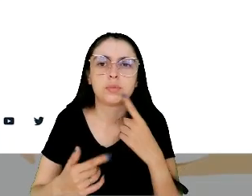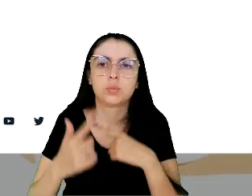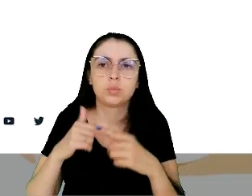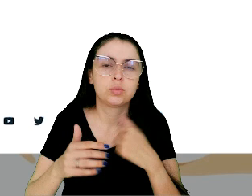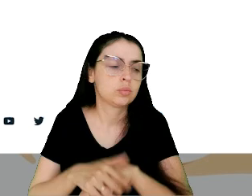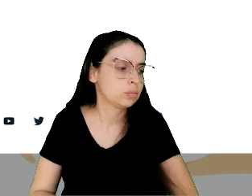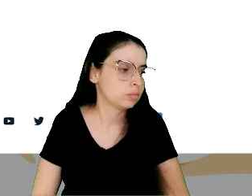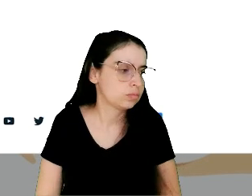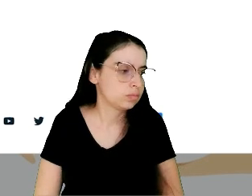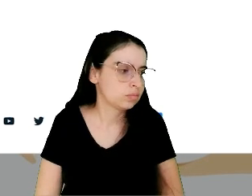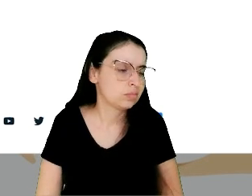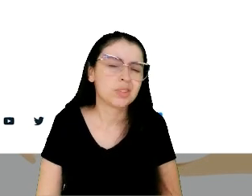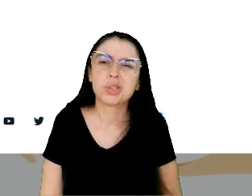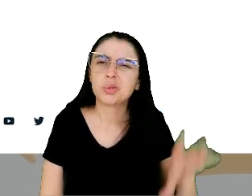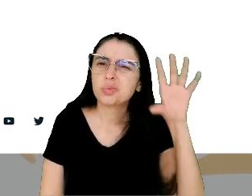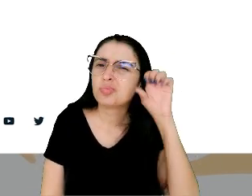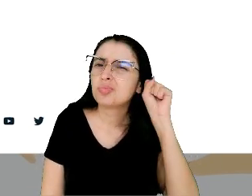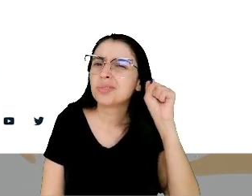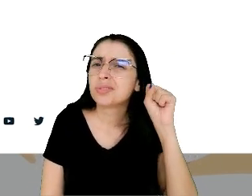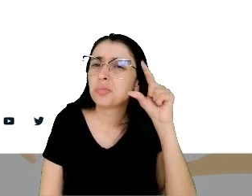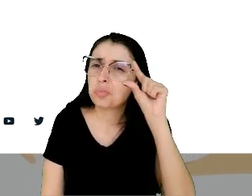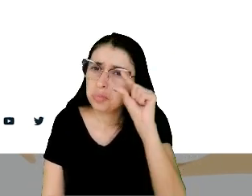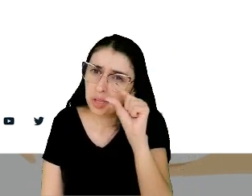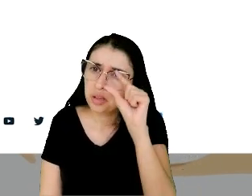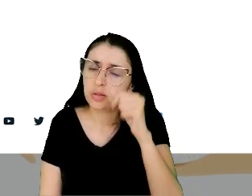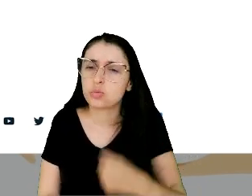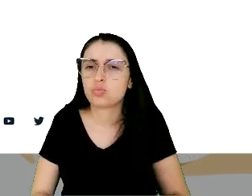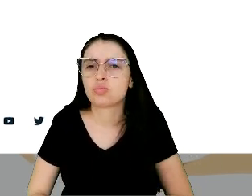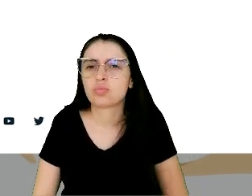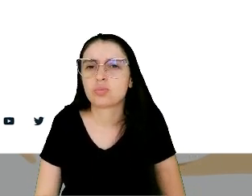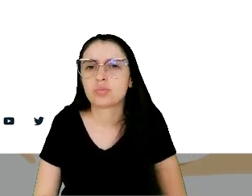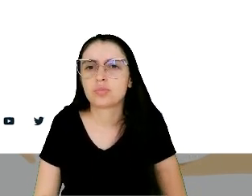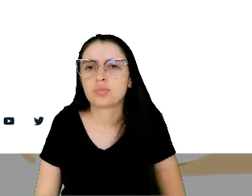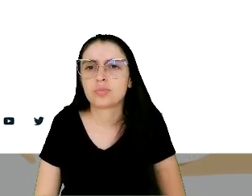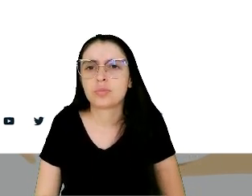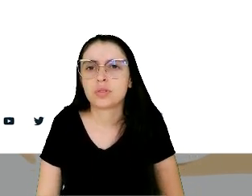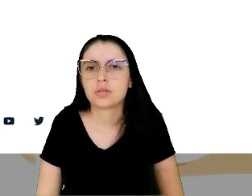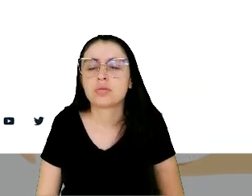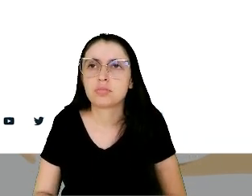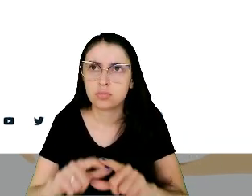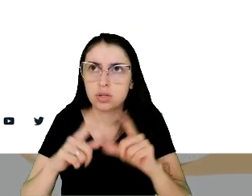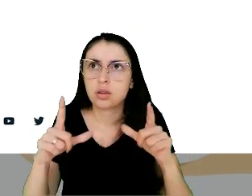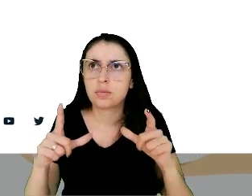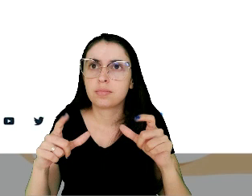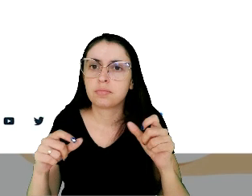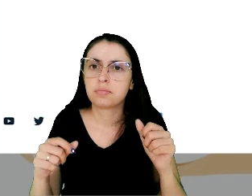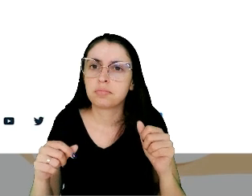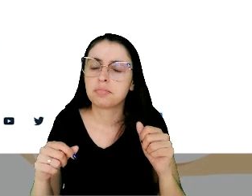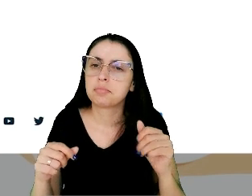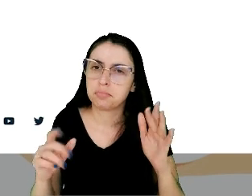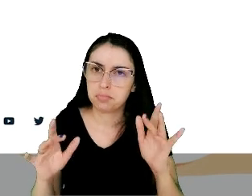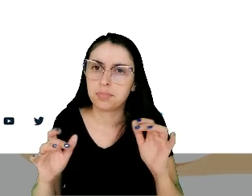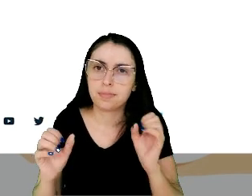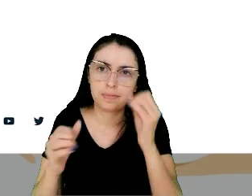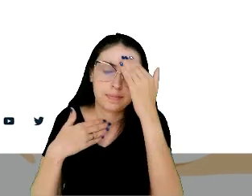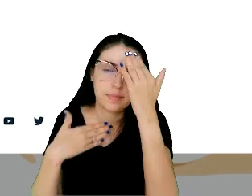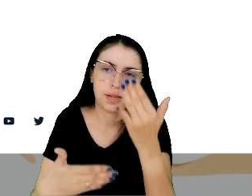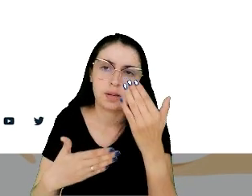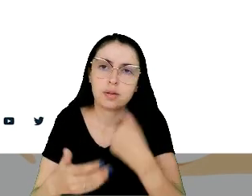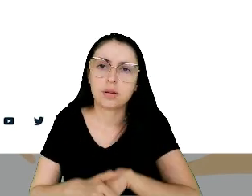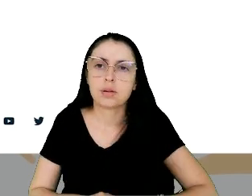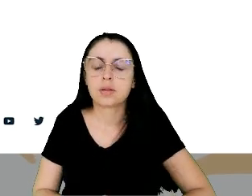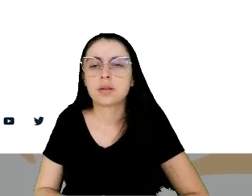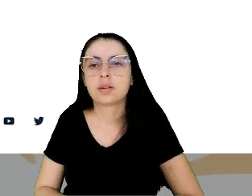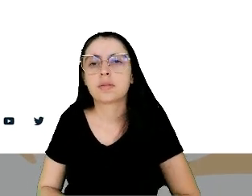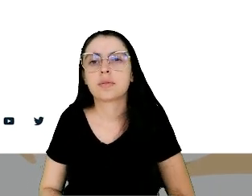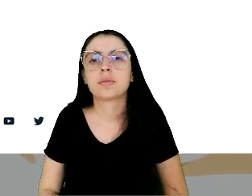Bene Francis, o seu som está um pouco baixo. Está baixo, melhorou agora? Melhorando, obrigada. Aqui é a ferramenta